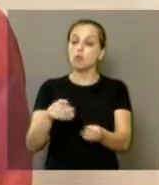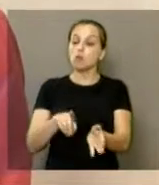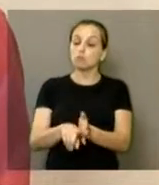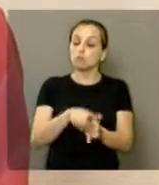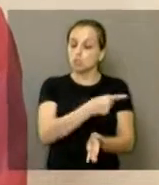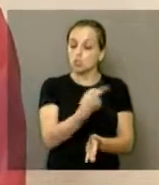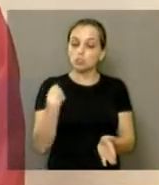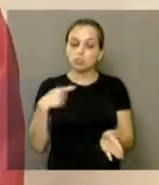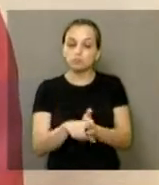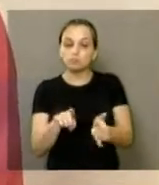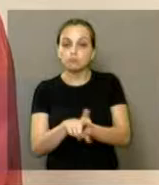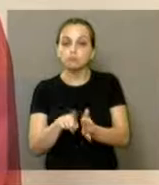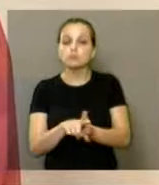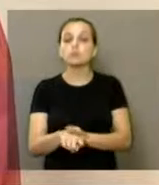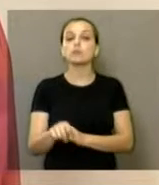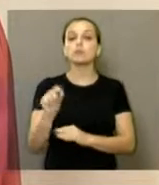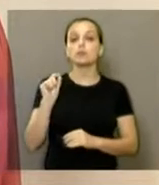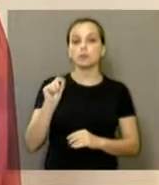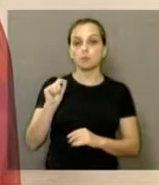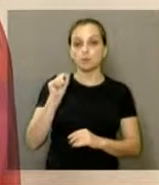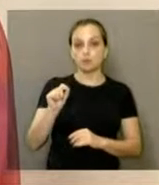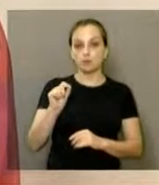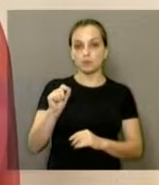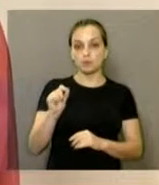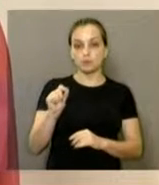aqui, por